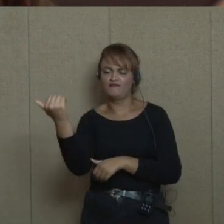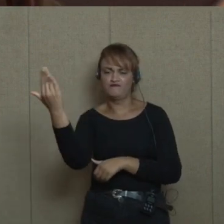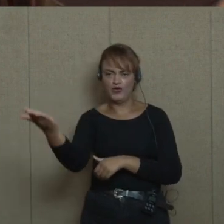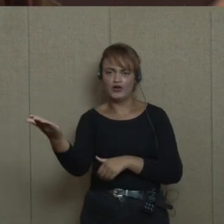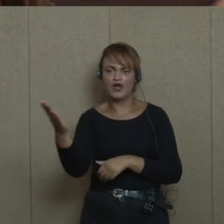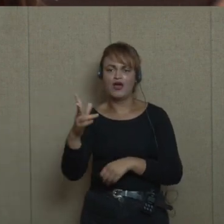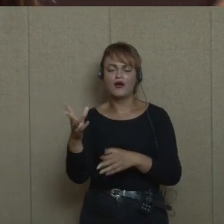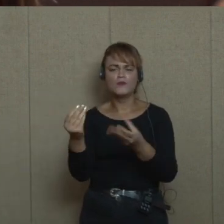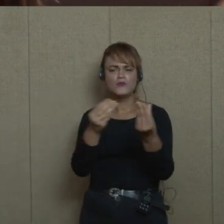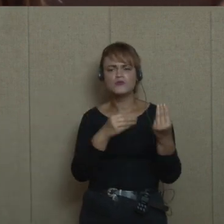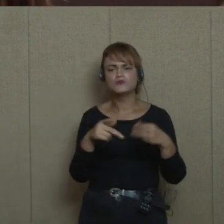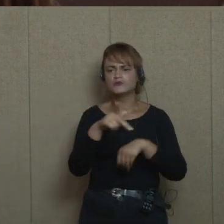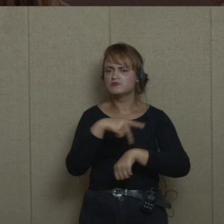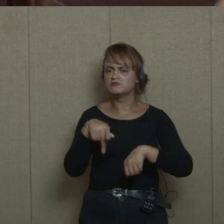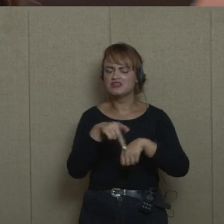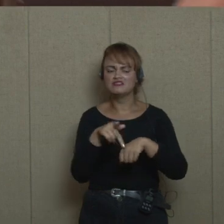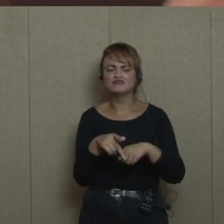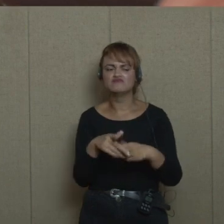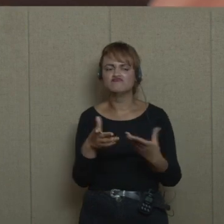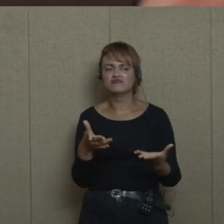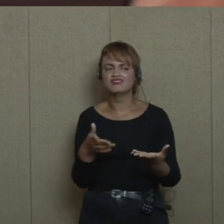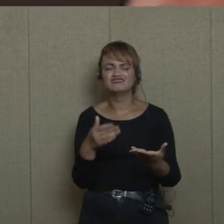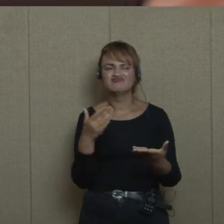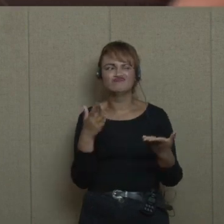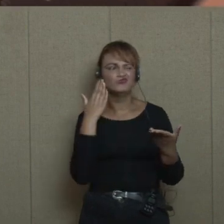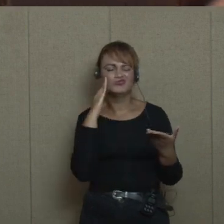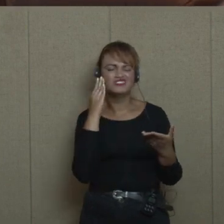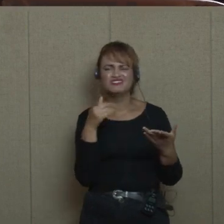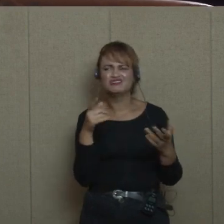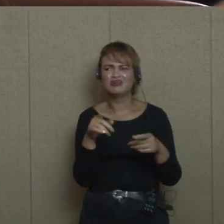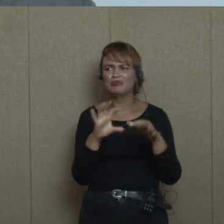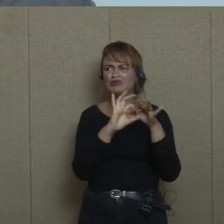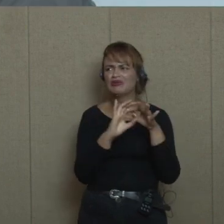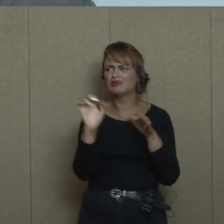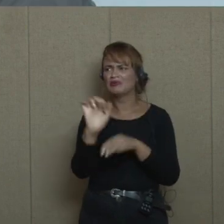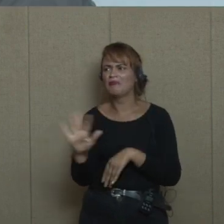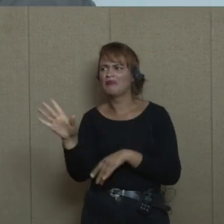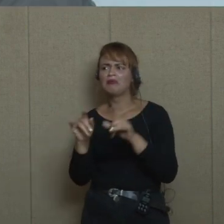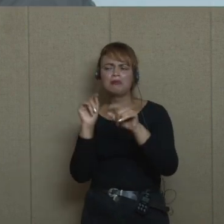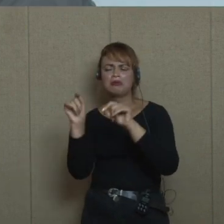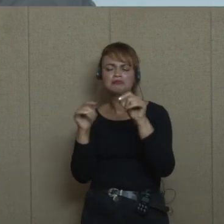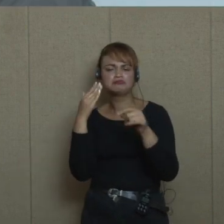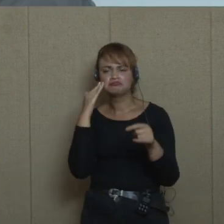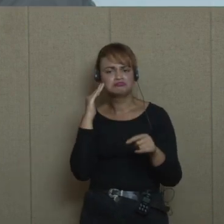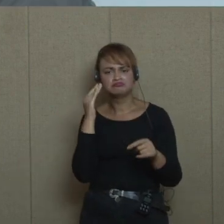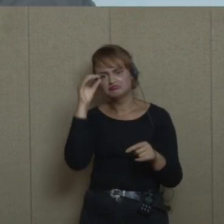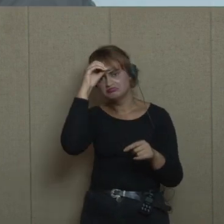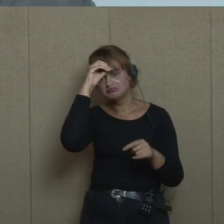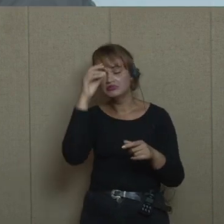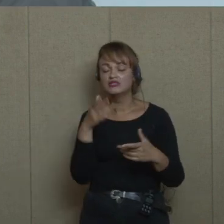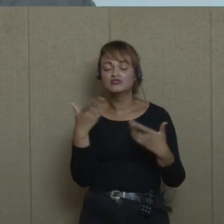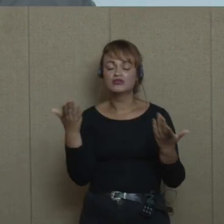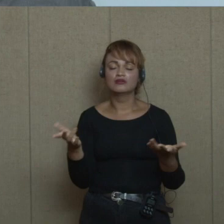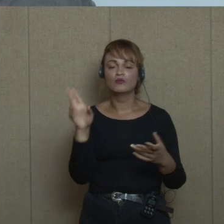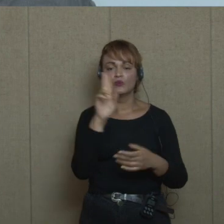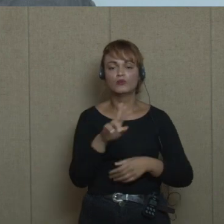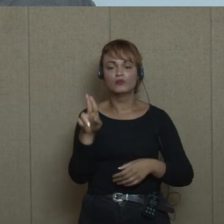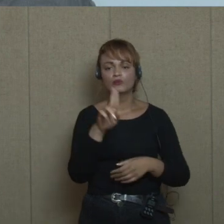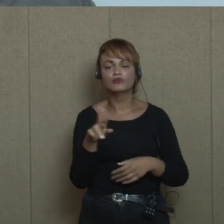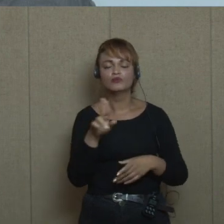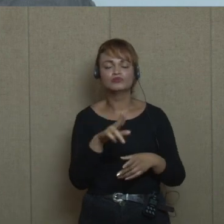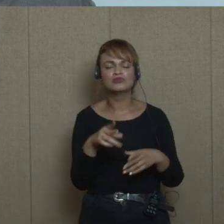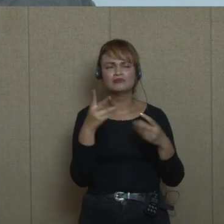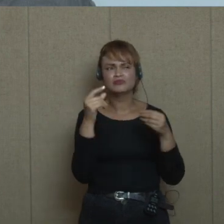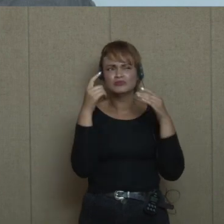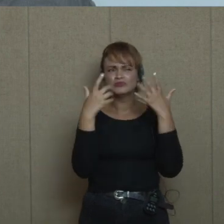muitos países ainda não entendem o que, que a União Europeia é. E sentem que o uso é muito